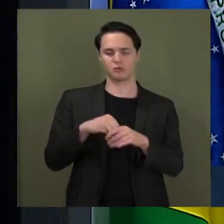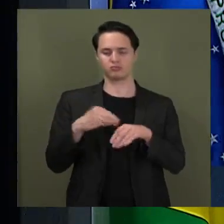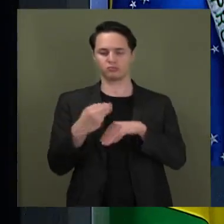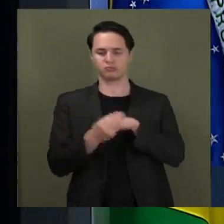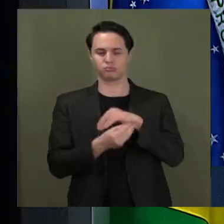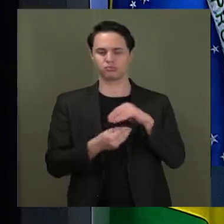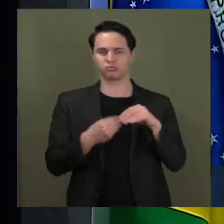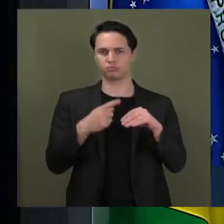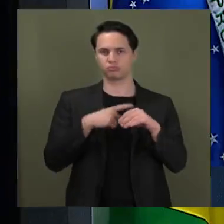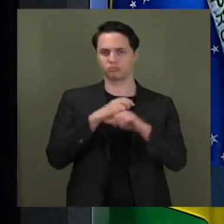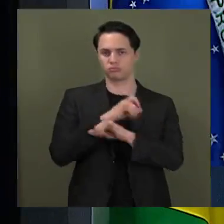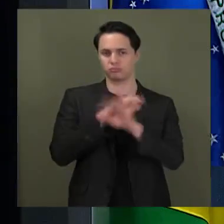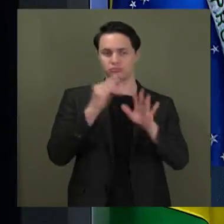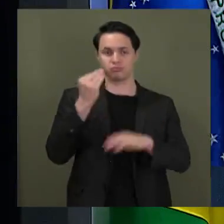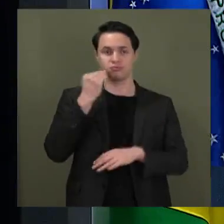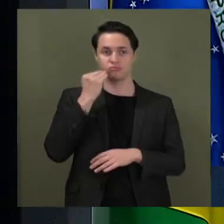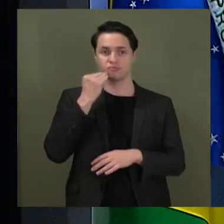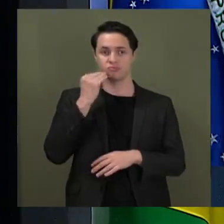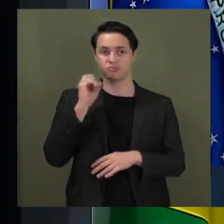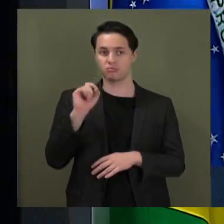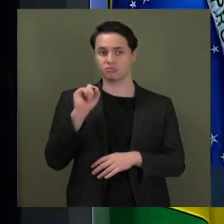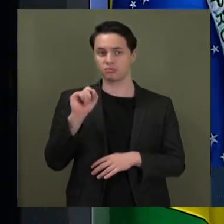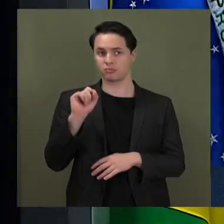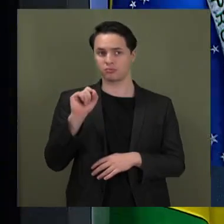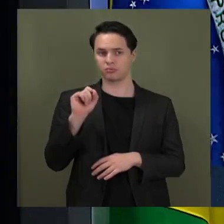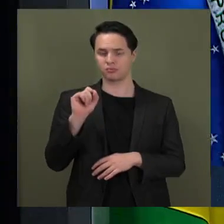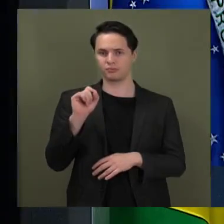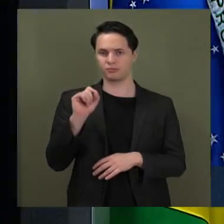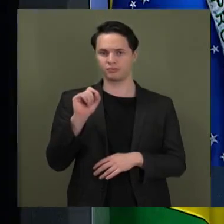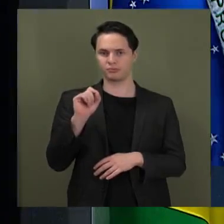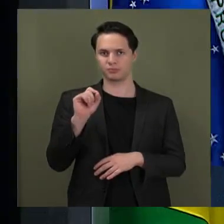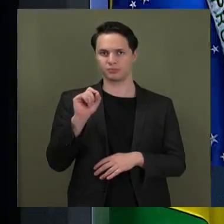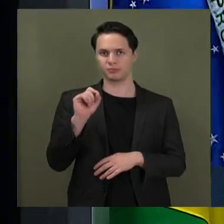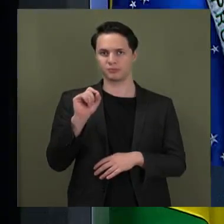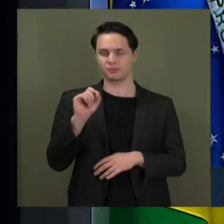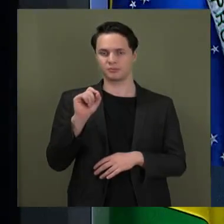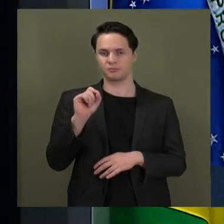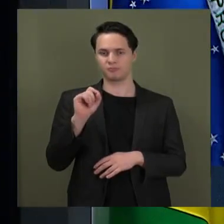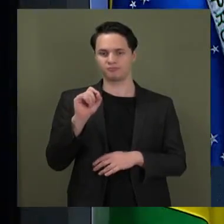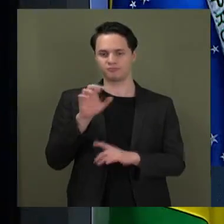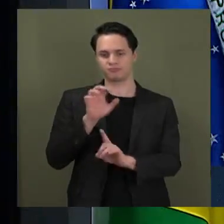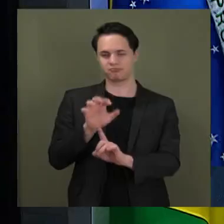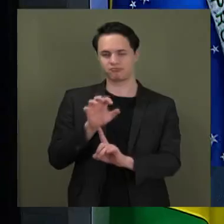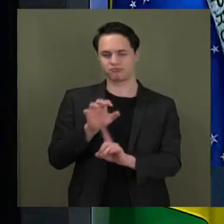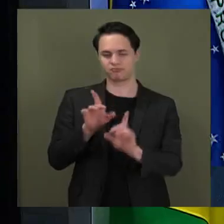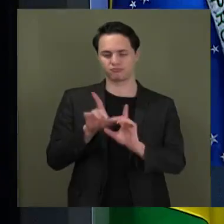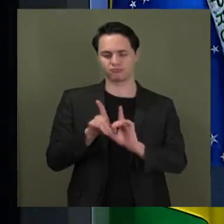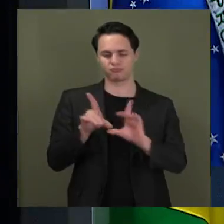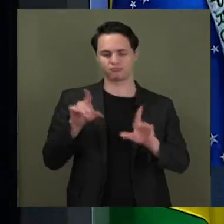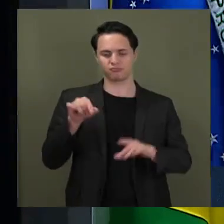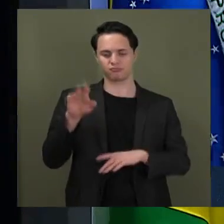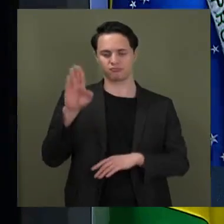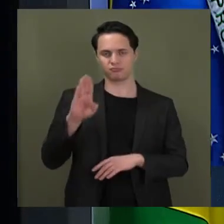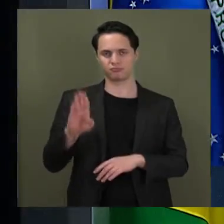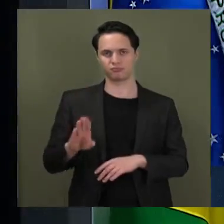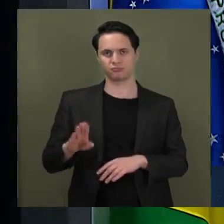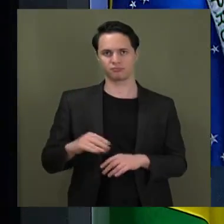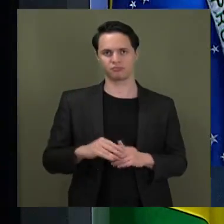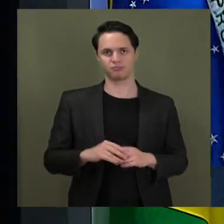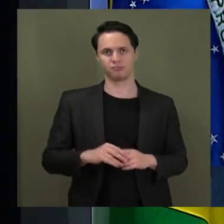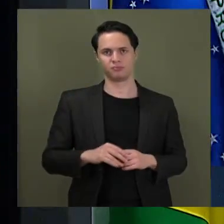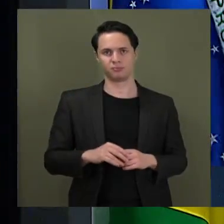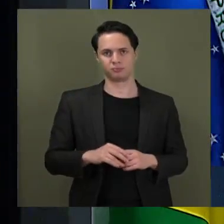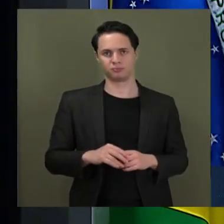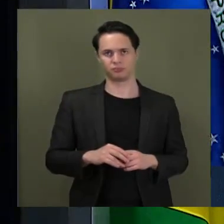em uma clara tentativa de minar a democracia no Brasil.